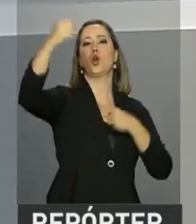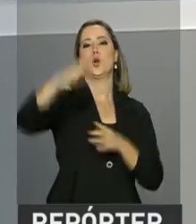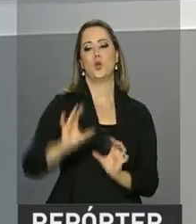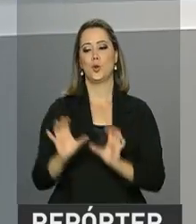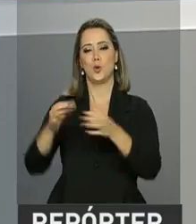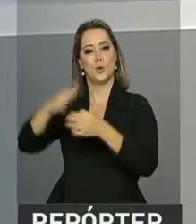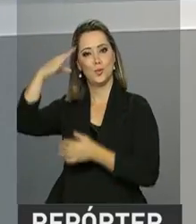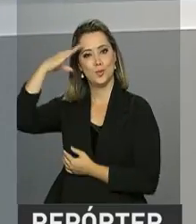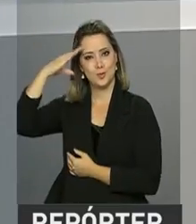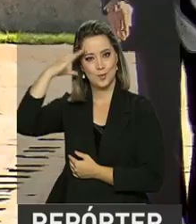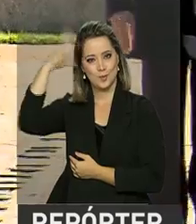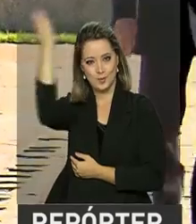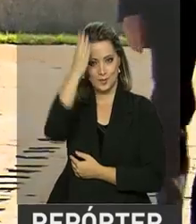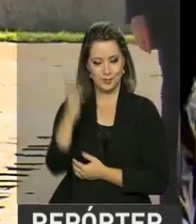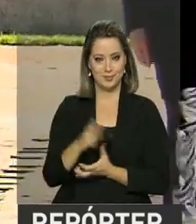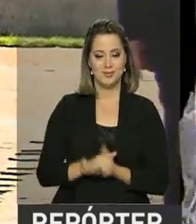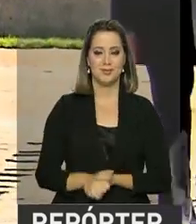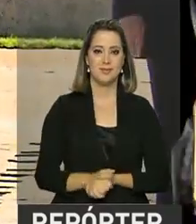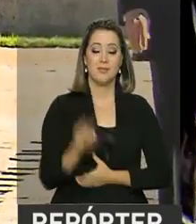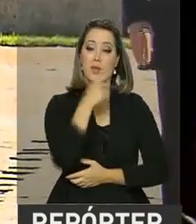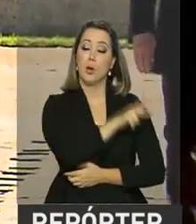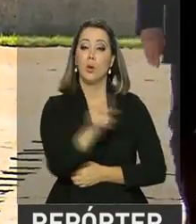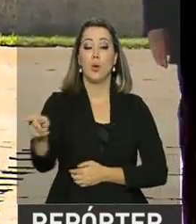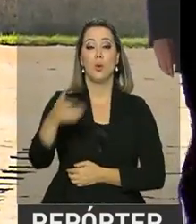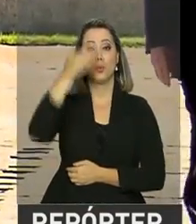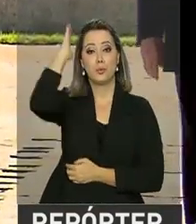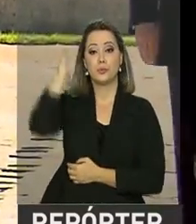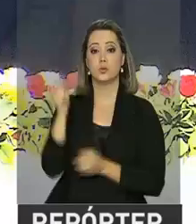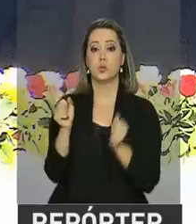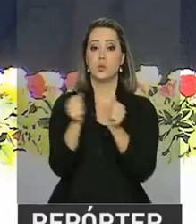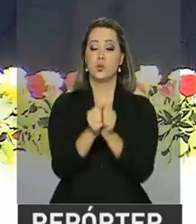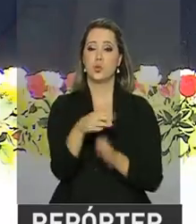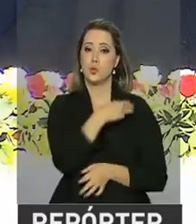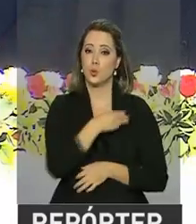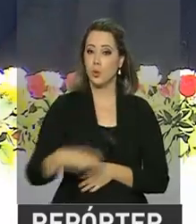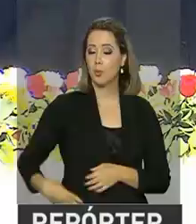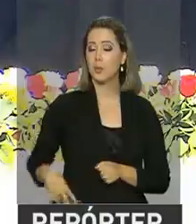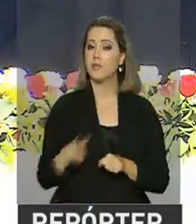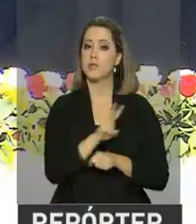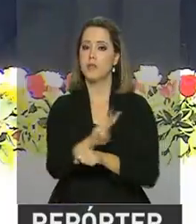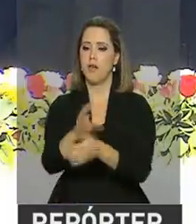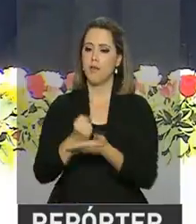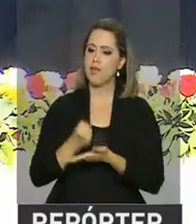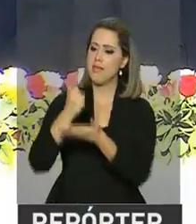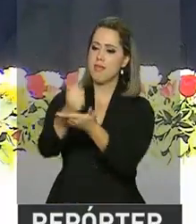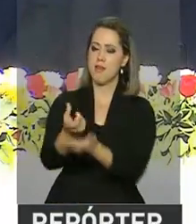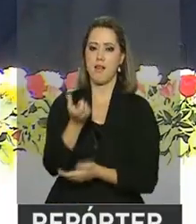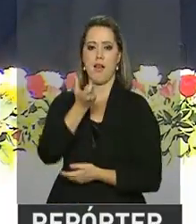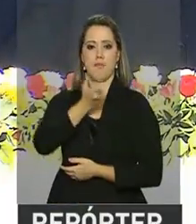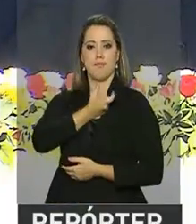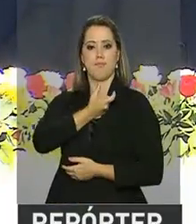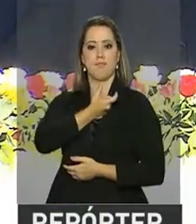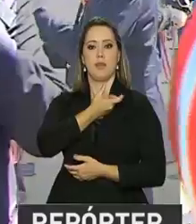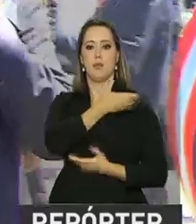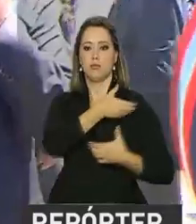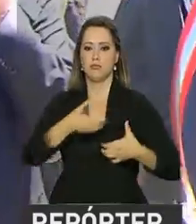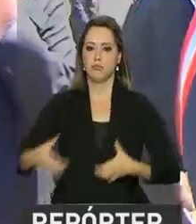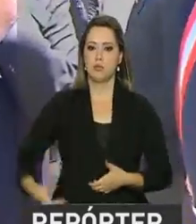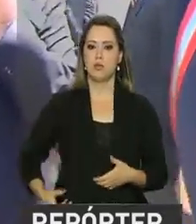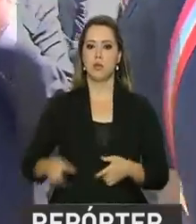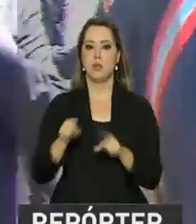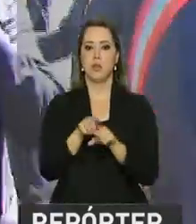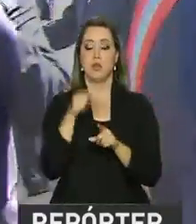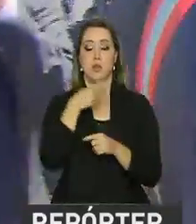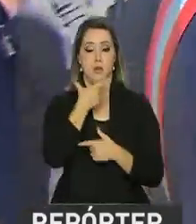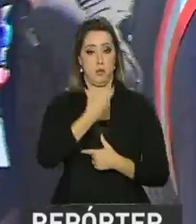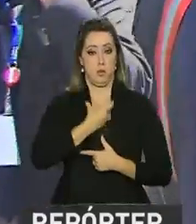Armadas do Brasil o presidente Michel Temer e o ministro da Defesa Raul jungman entregaram a ordem do mérito naval que premia